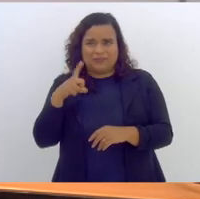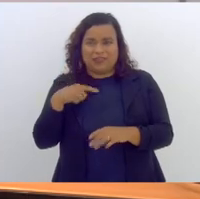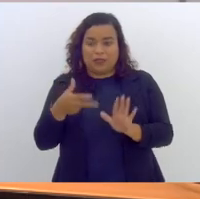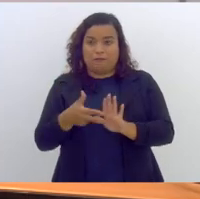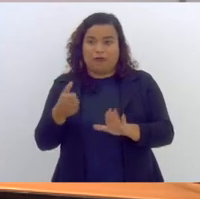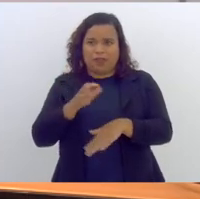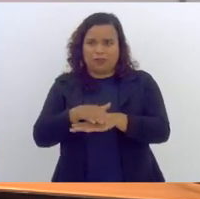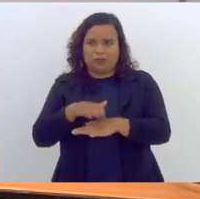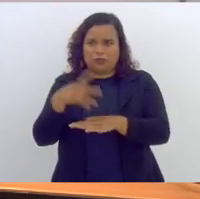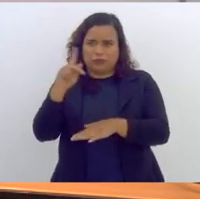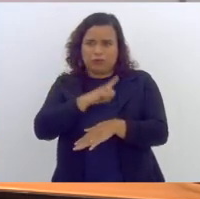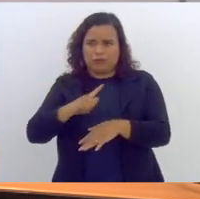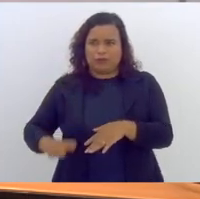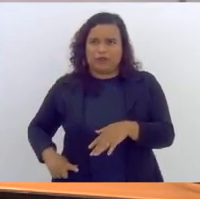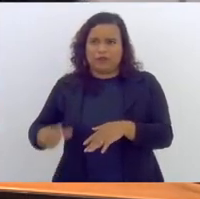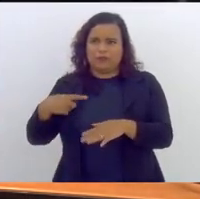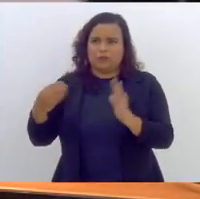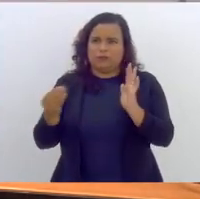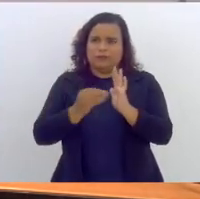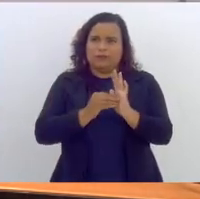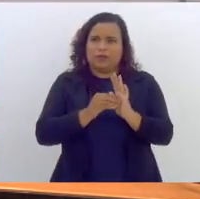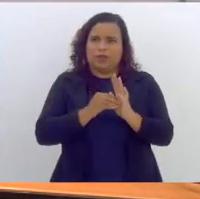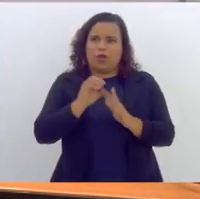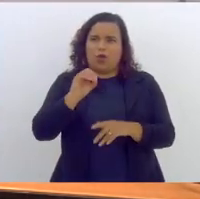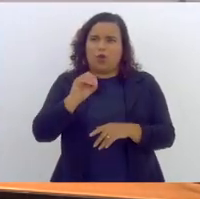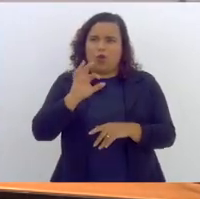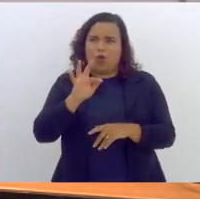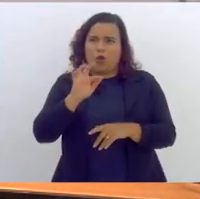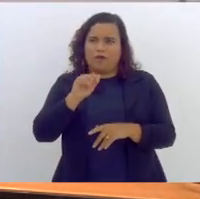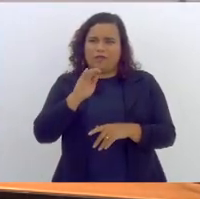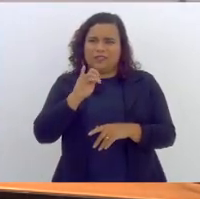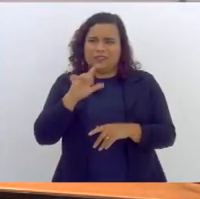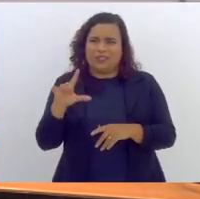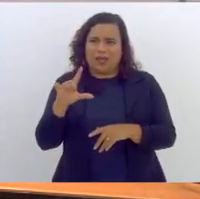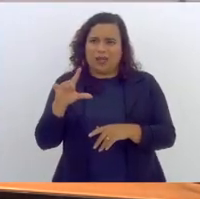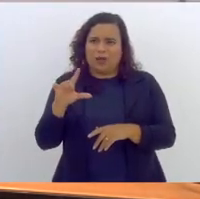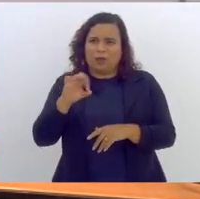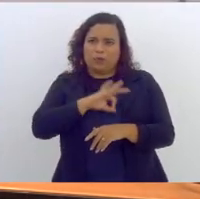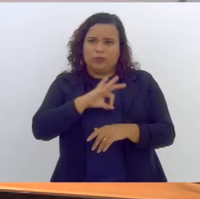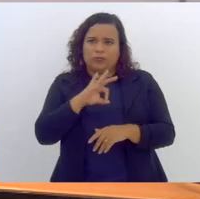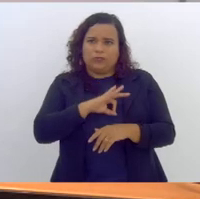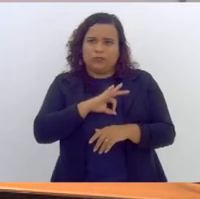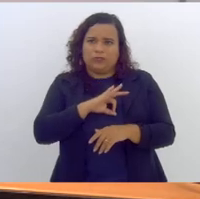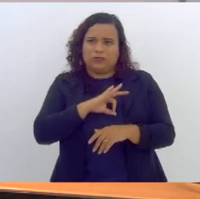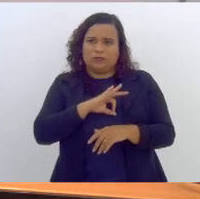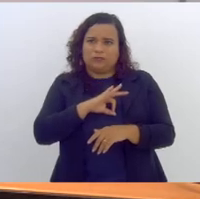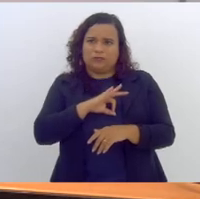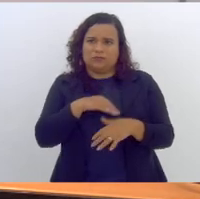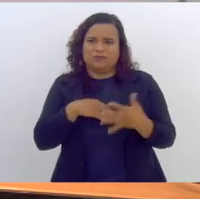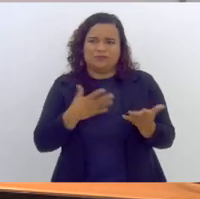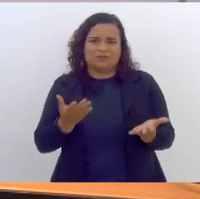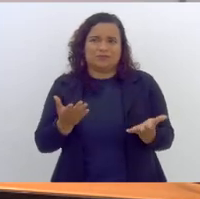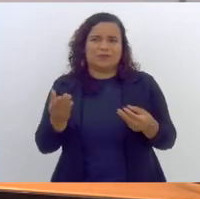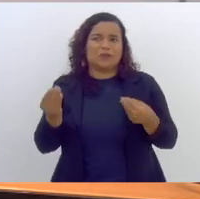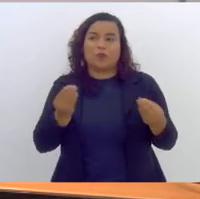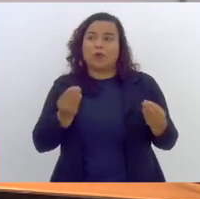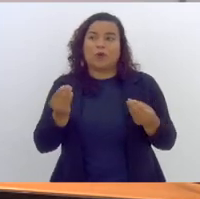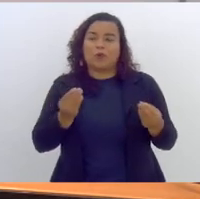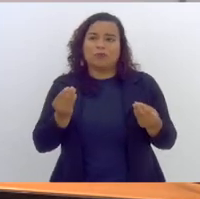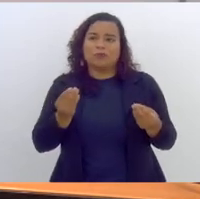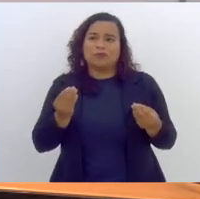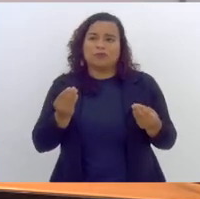do governador uma figura chamada oficial de polícia como é que fica